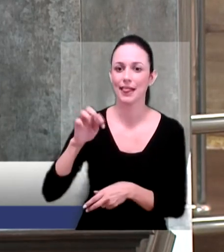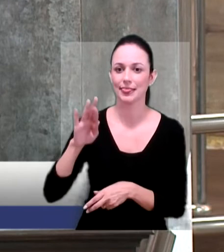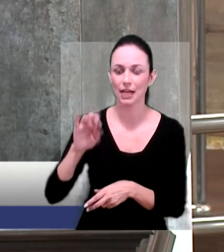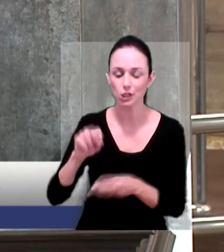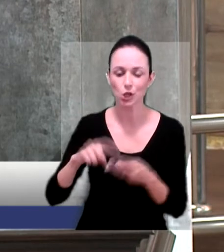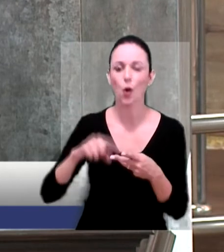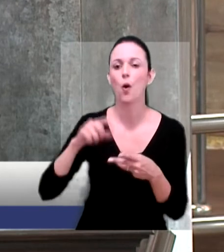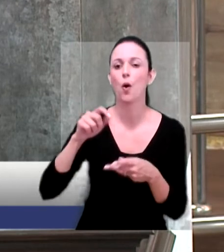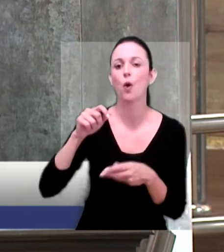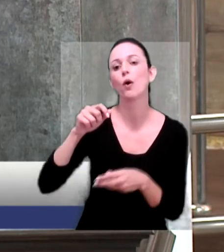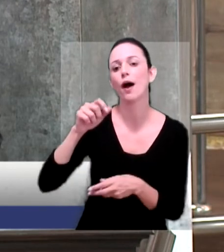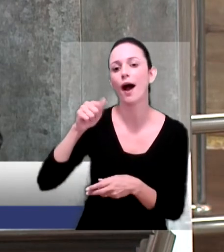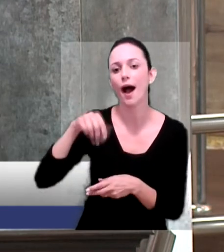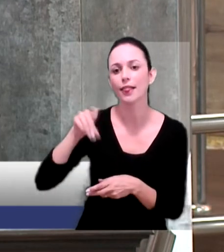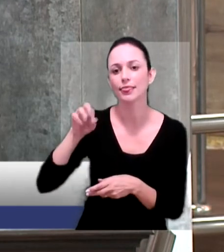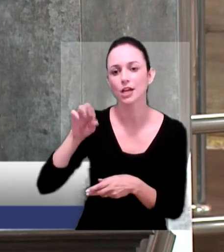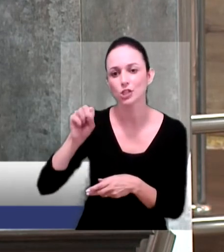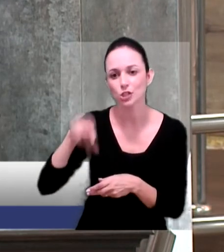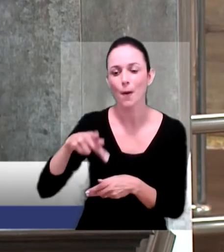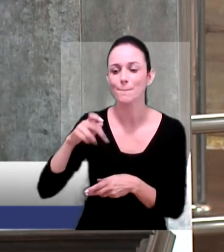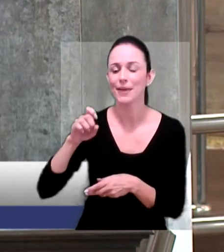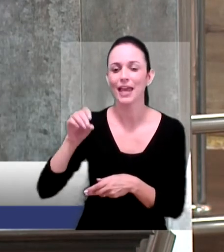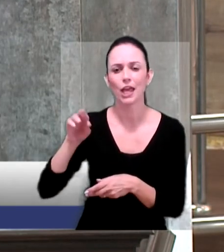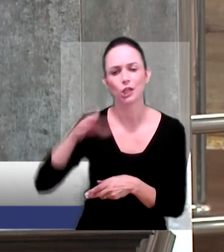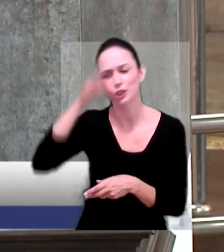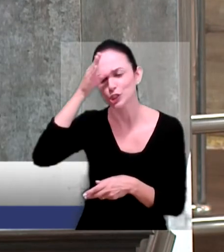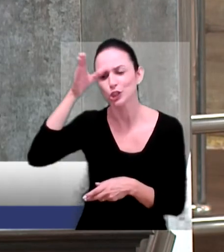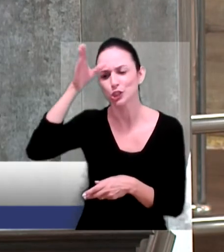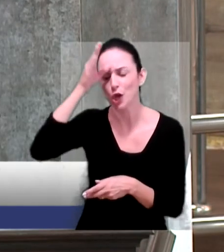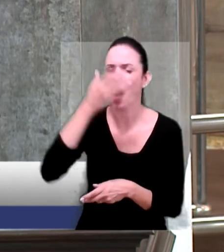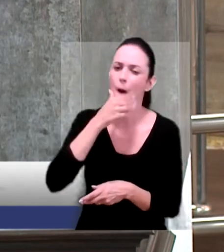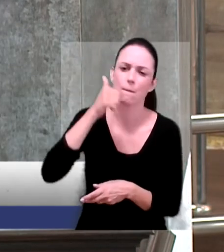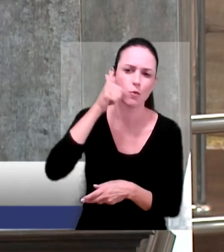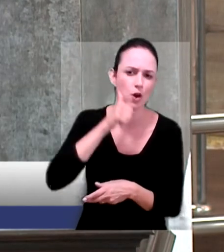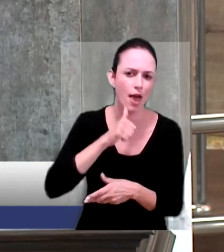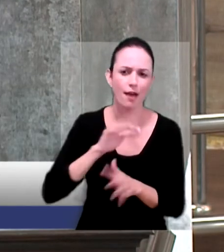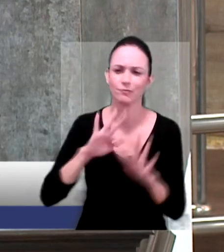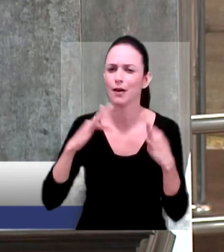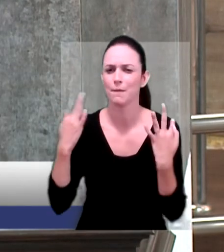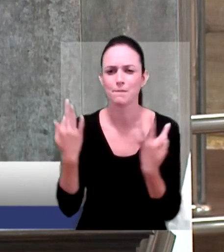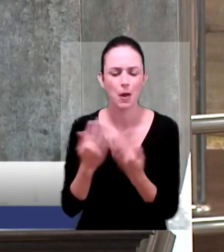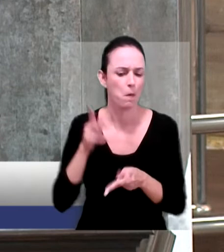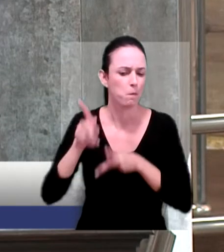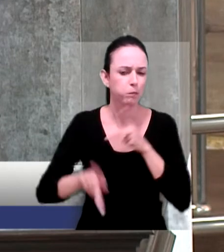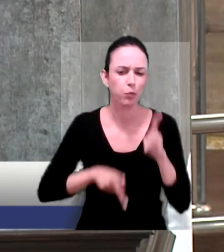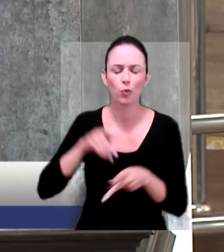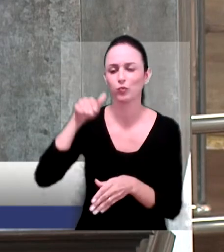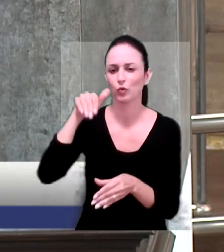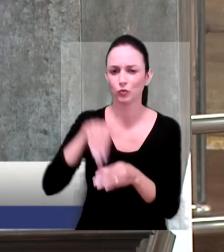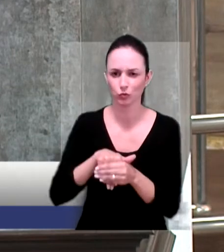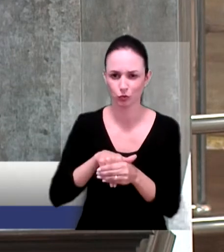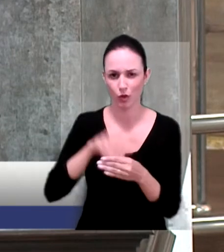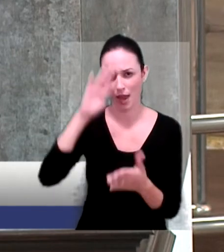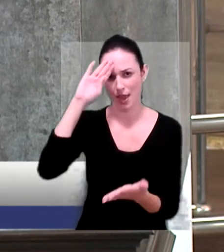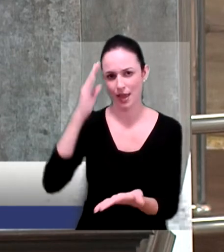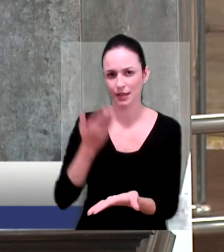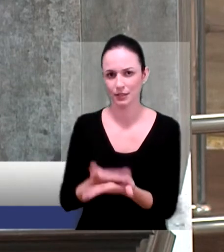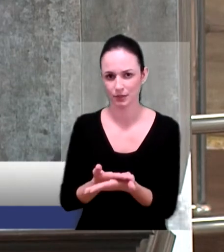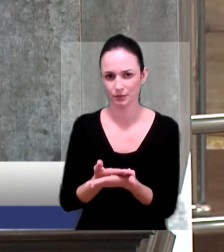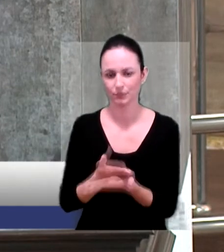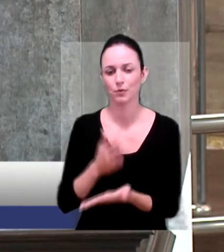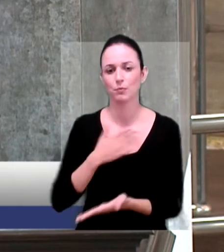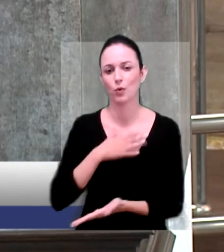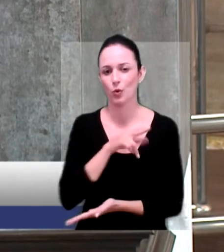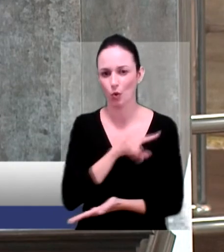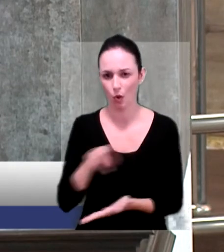meus primos, primas, tios e tias, e à população e os eleitores que acreditaram no meu nome para estar aqui